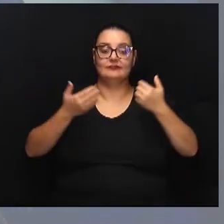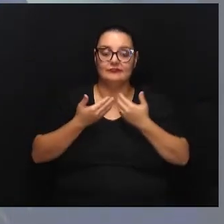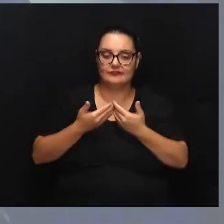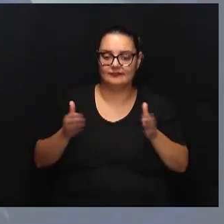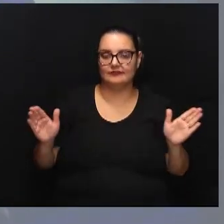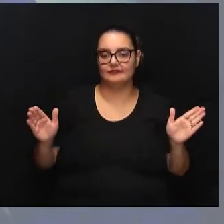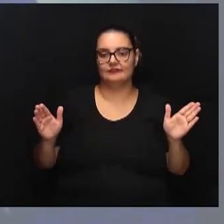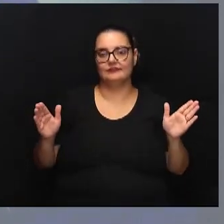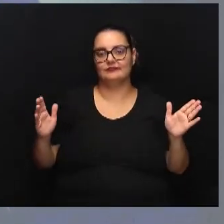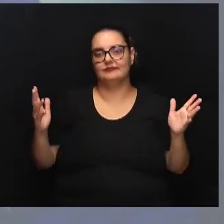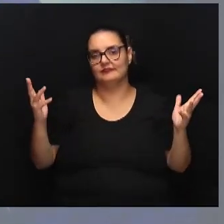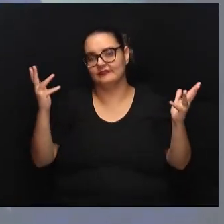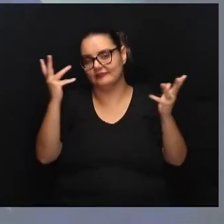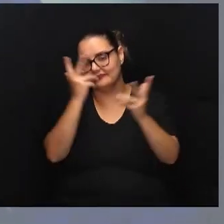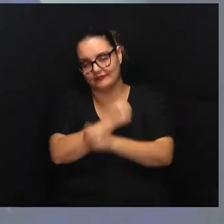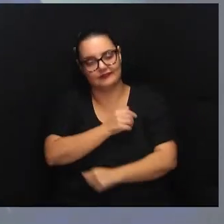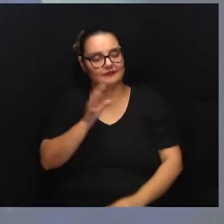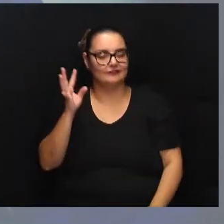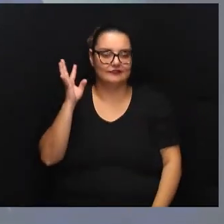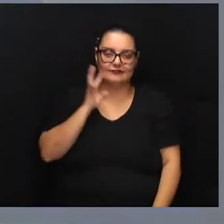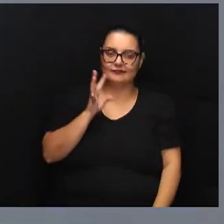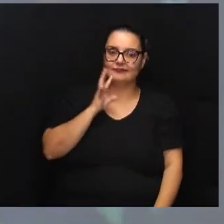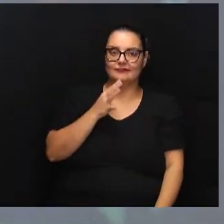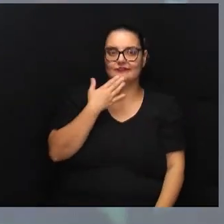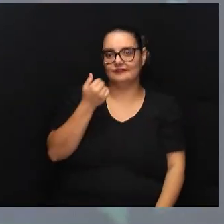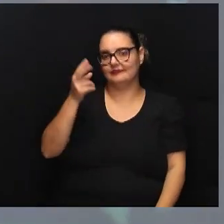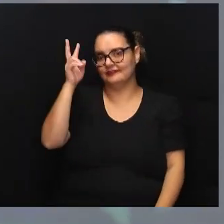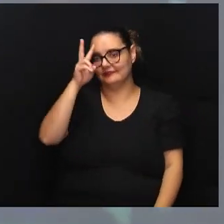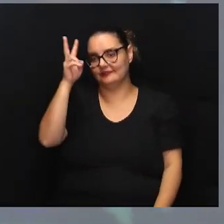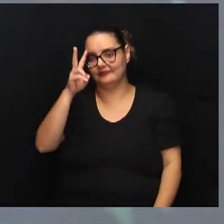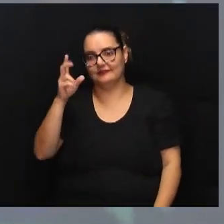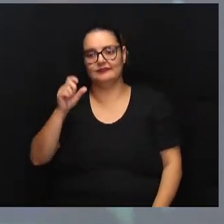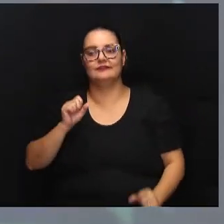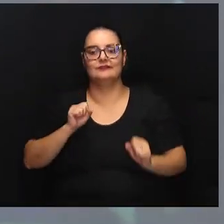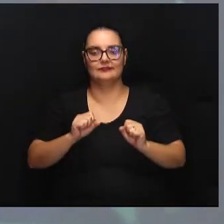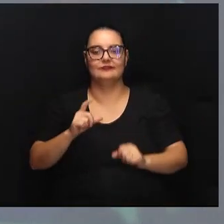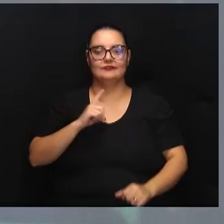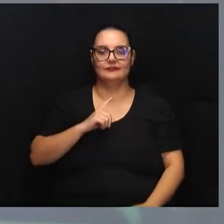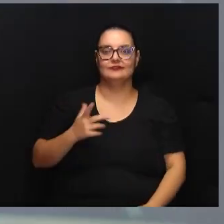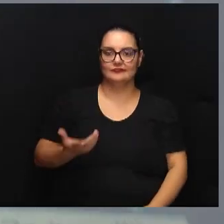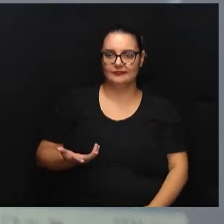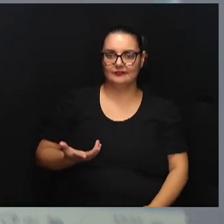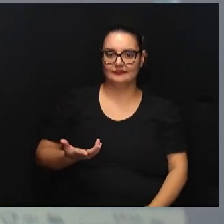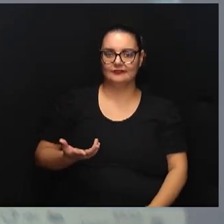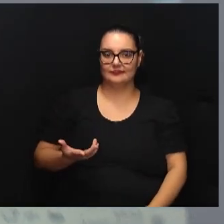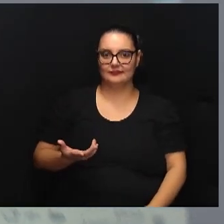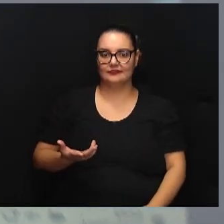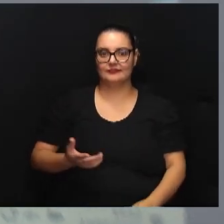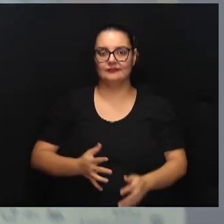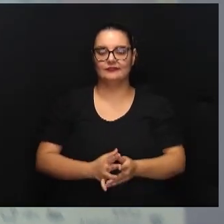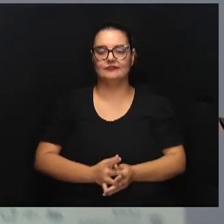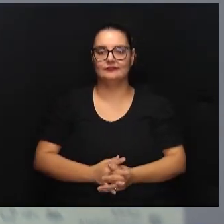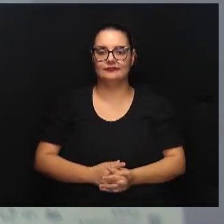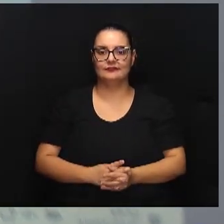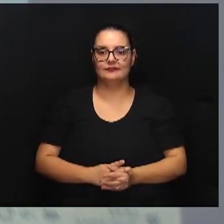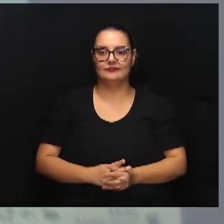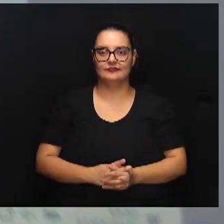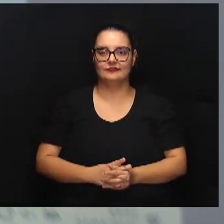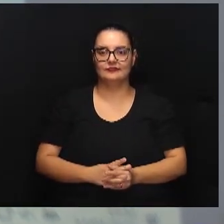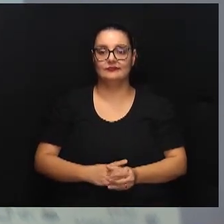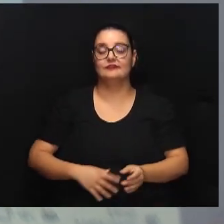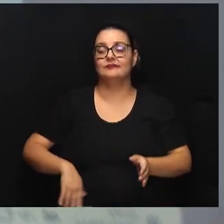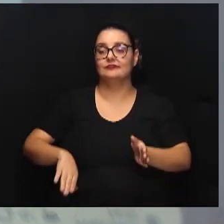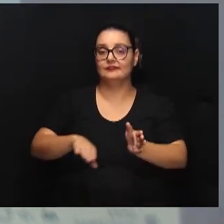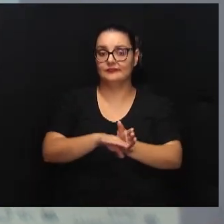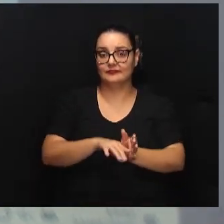que carregaram a faixa de abertura. É a coisa mais legal, uma das melhores lembranças que a gente poderia ter. E